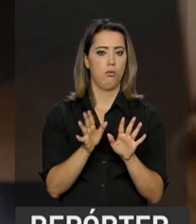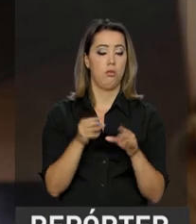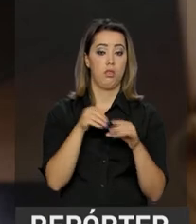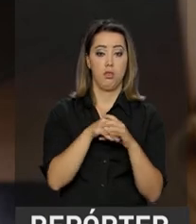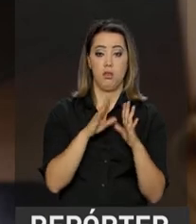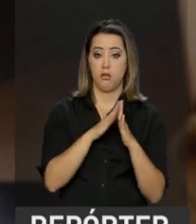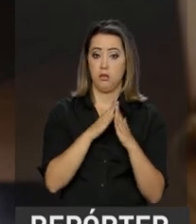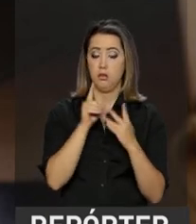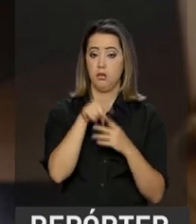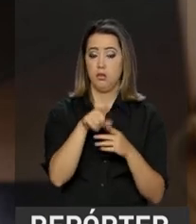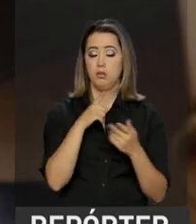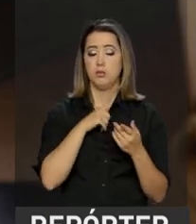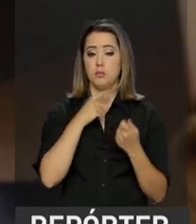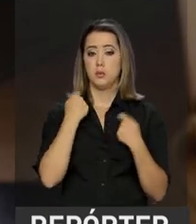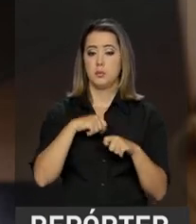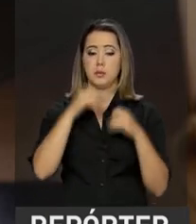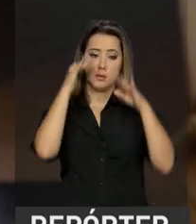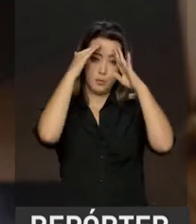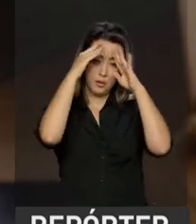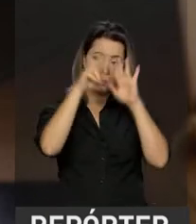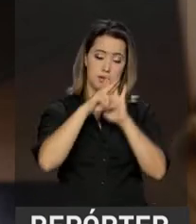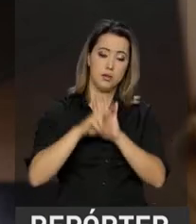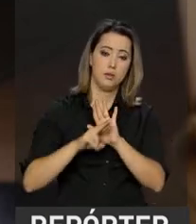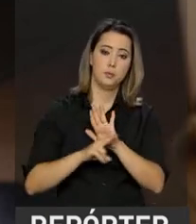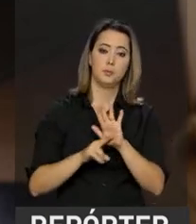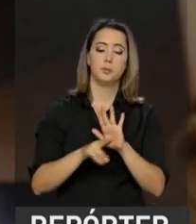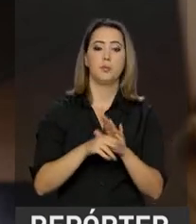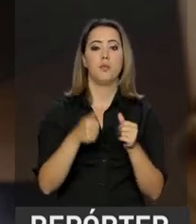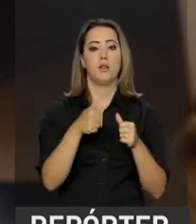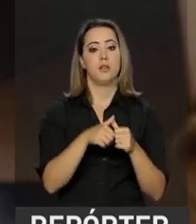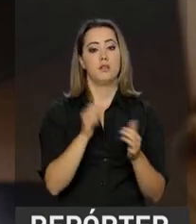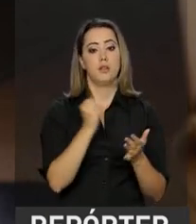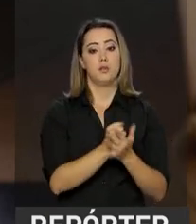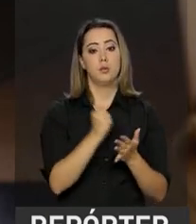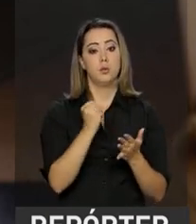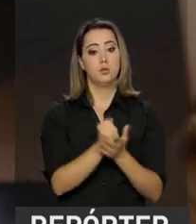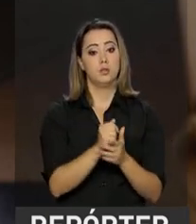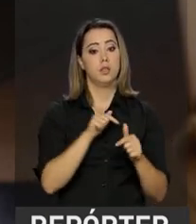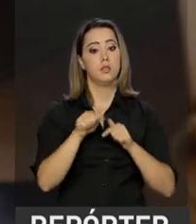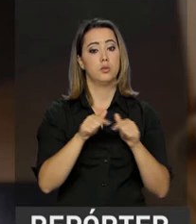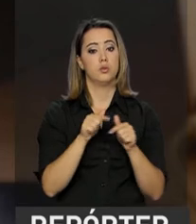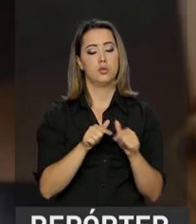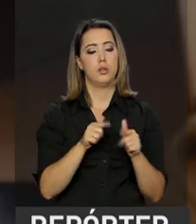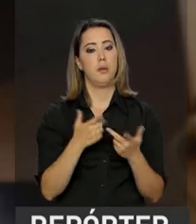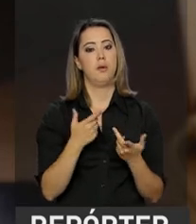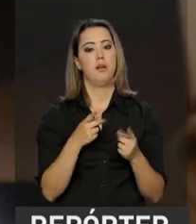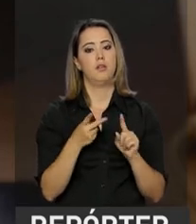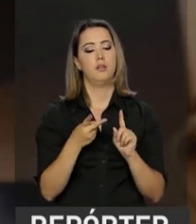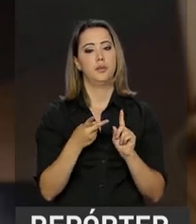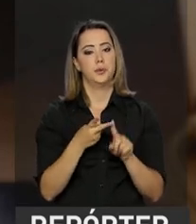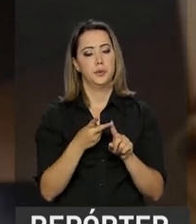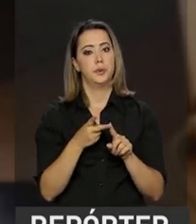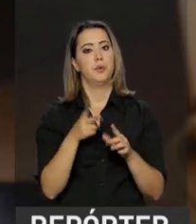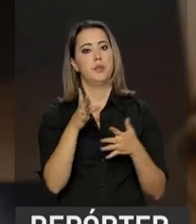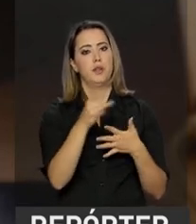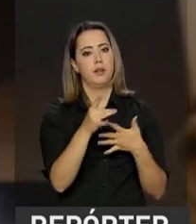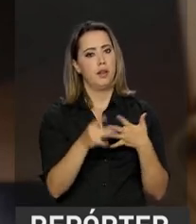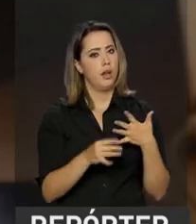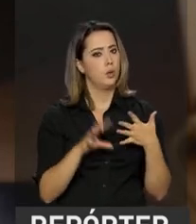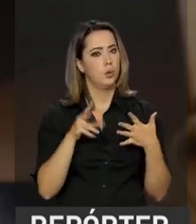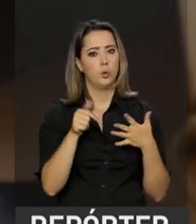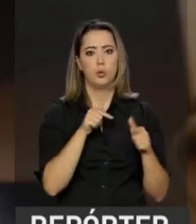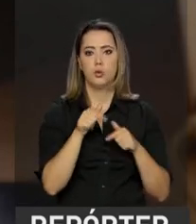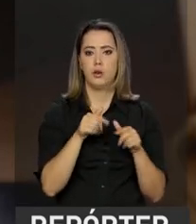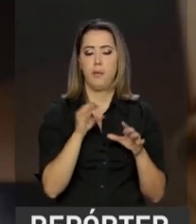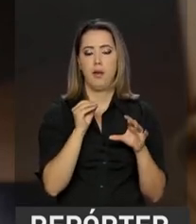realizado é preciso seguir algumas regras como constar expressamente no contrato individual de trabalho que especificar as atividades que